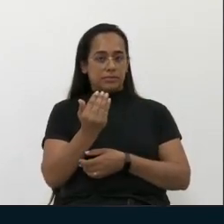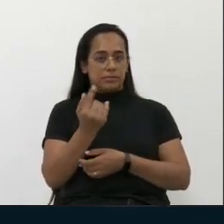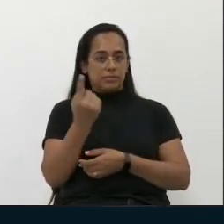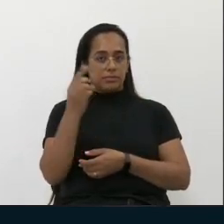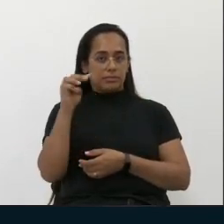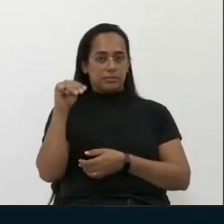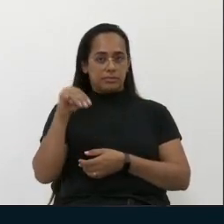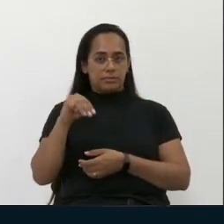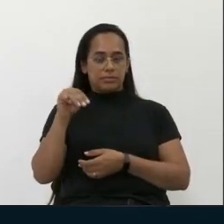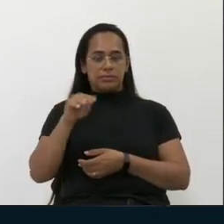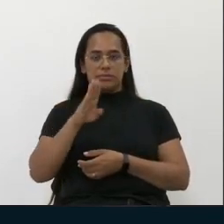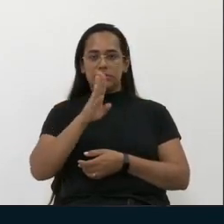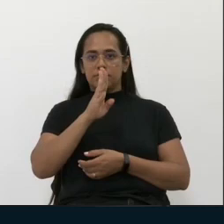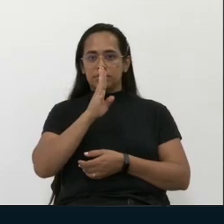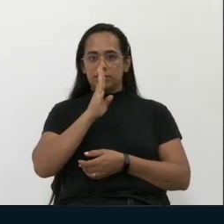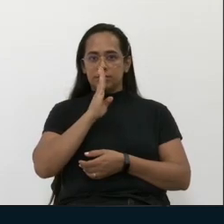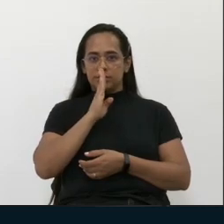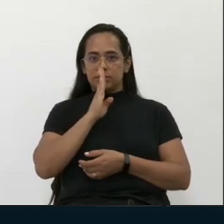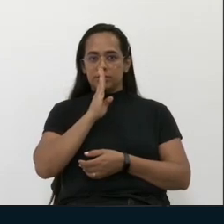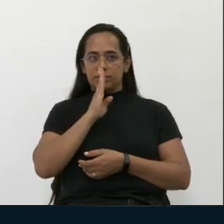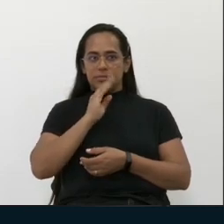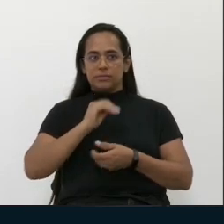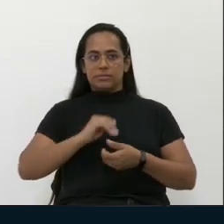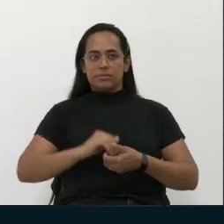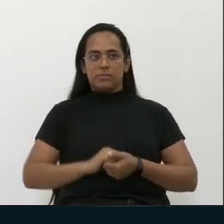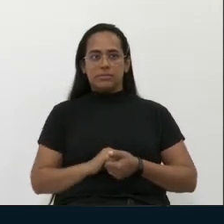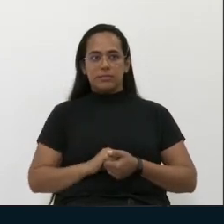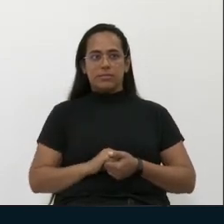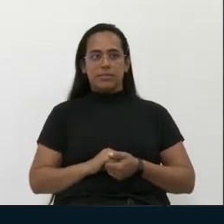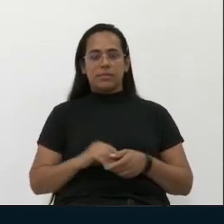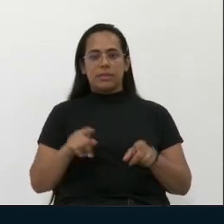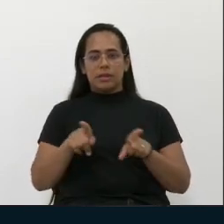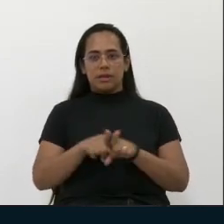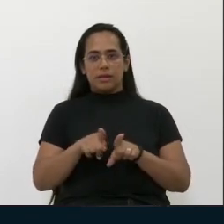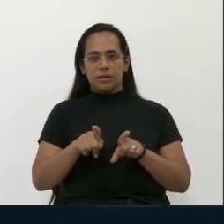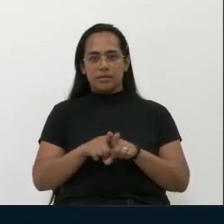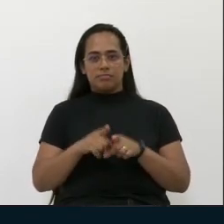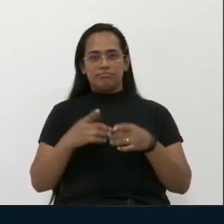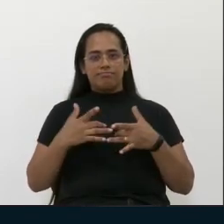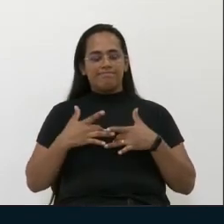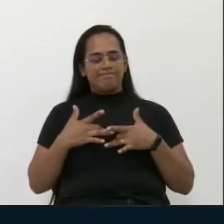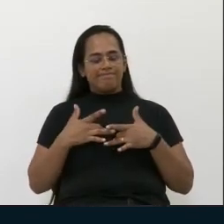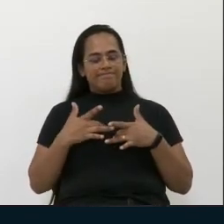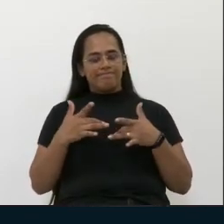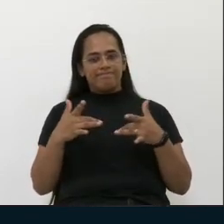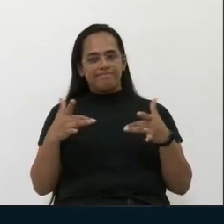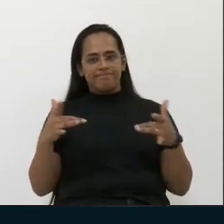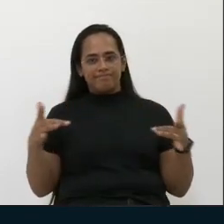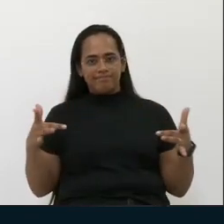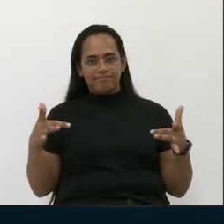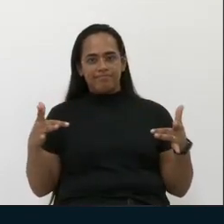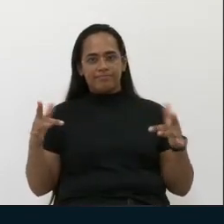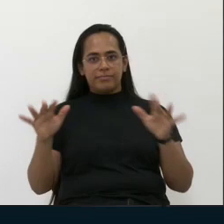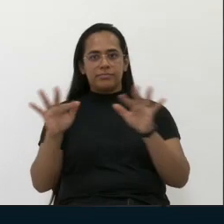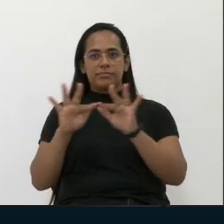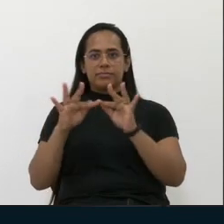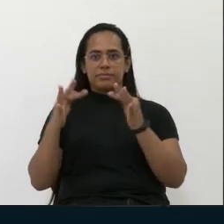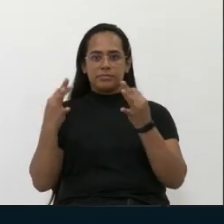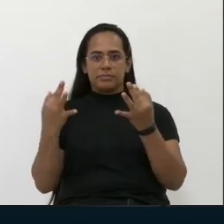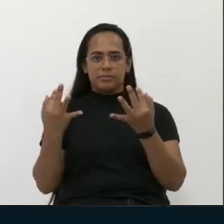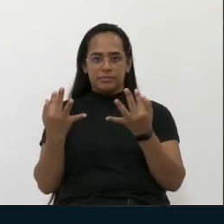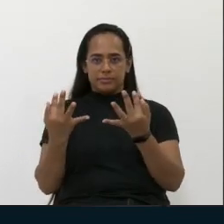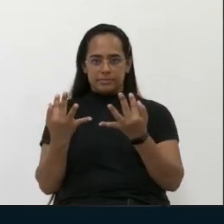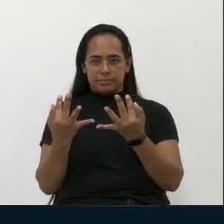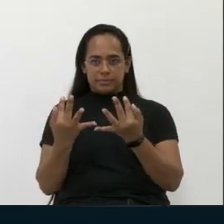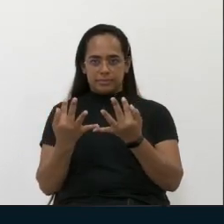1 minuto de silêncio e prestar toda a minha solidariedade aos familiares